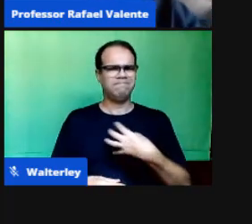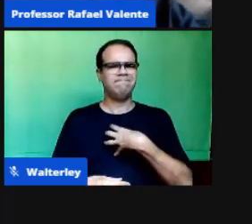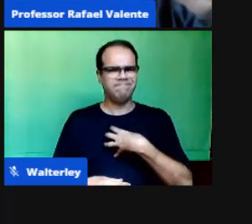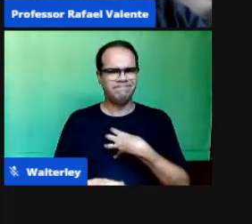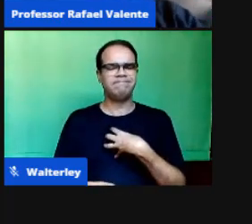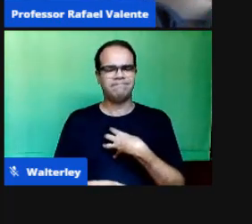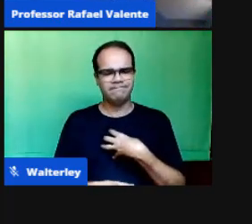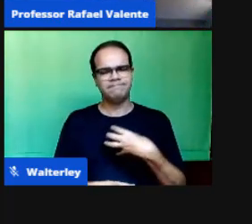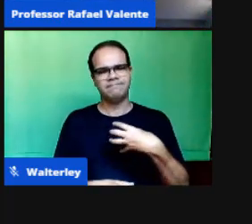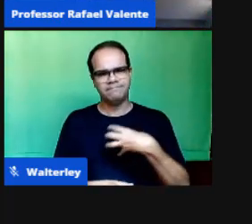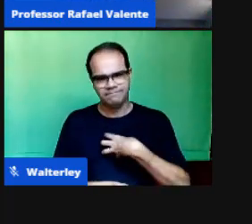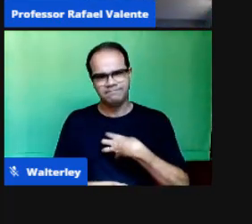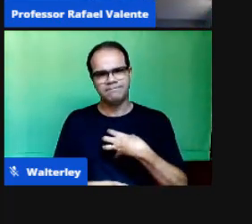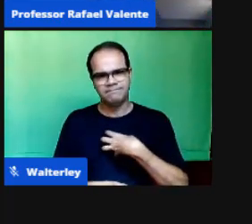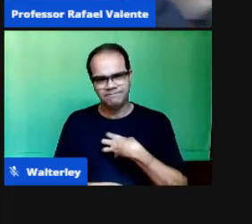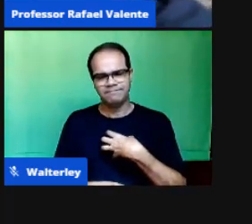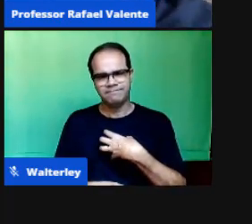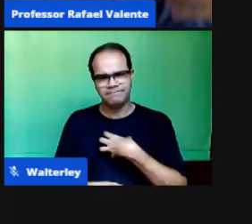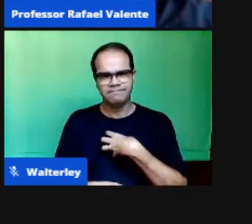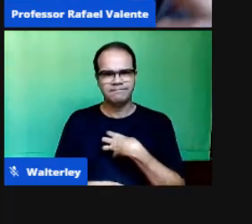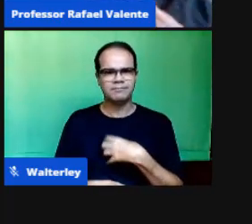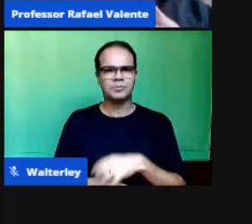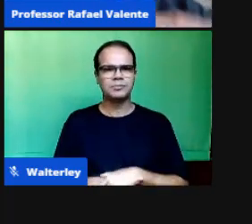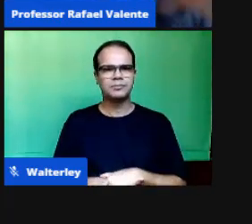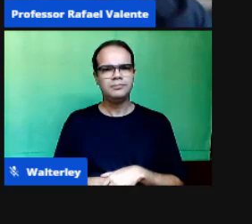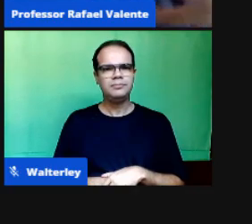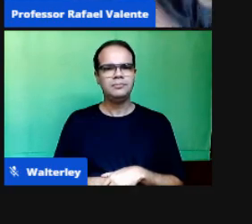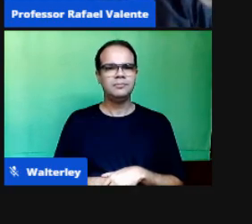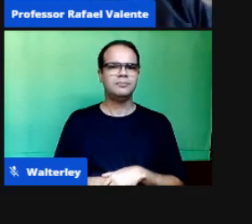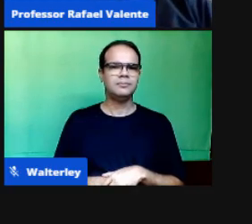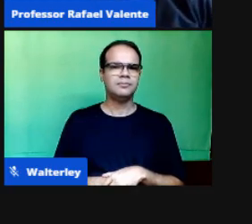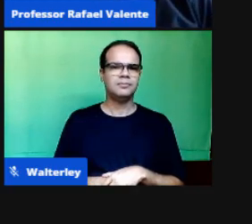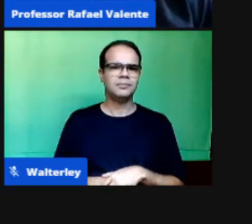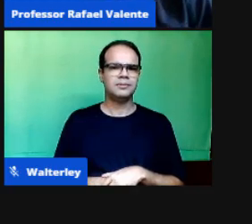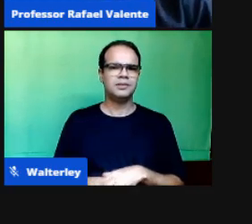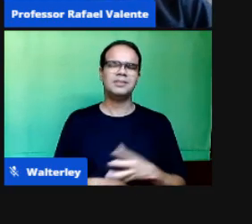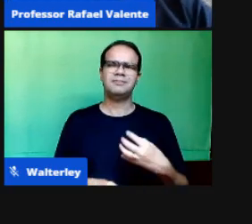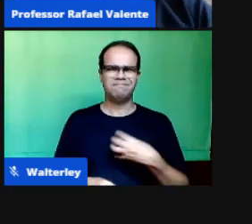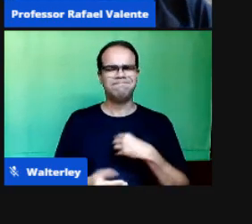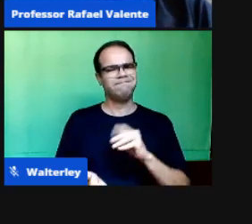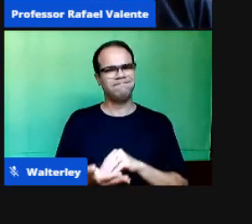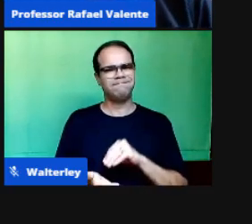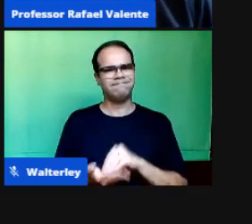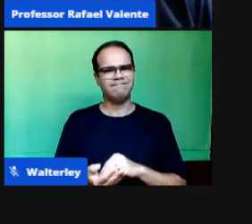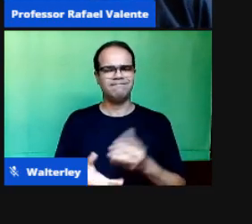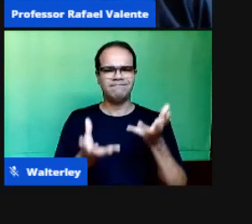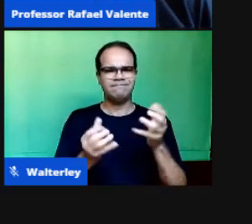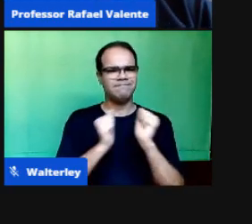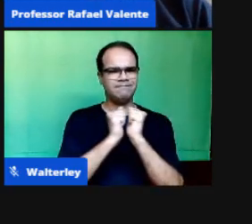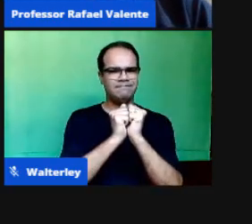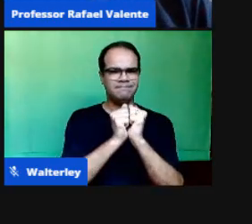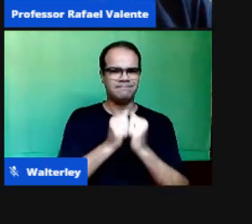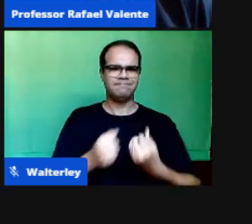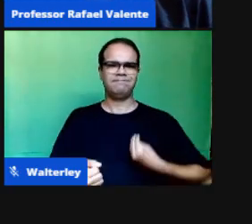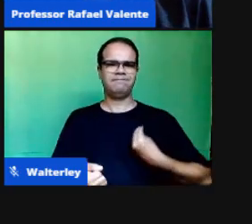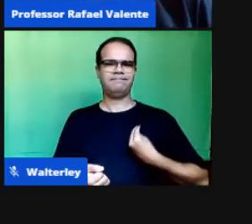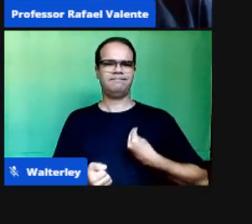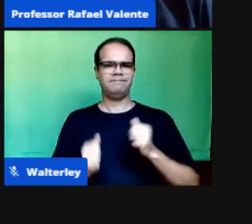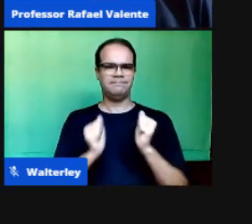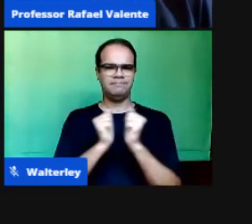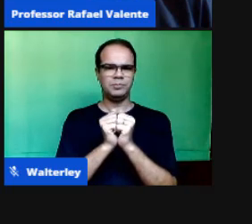né, enquanto professor, e realmente é algo que me faz muita falta. Muita falta. Por